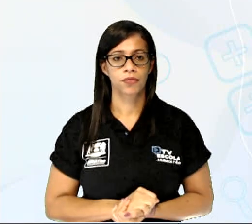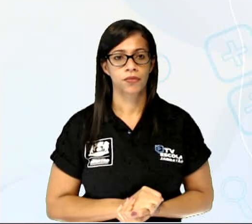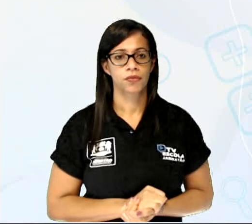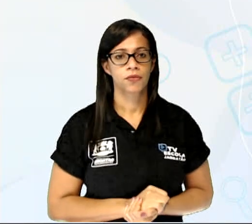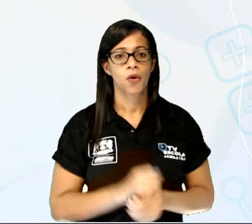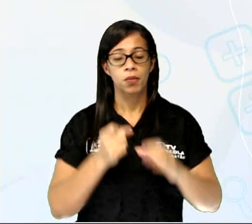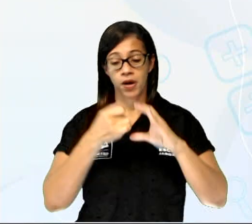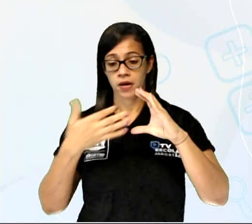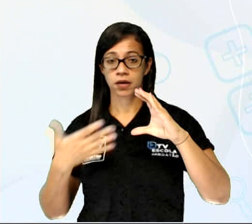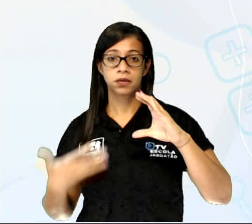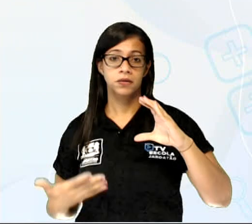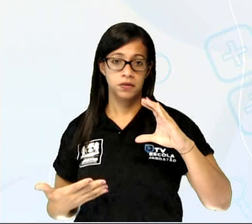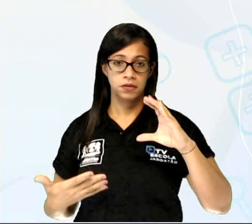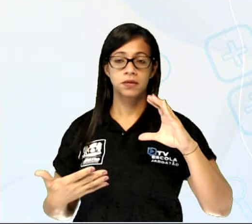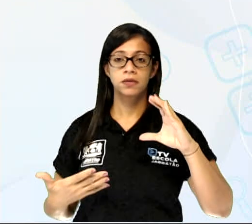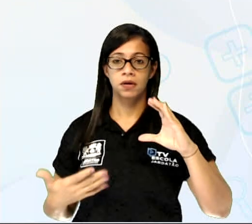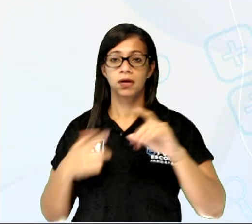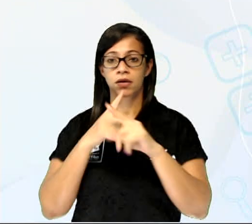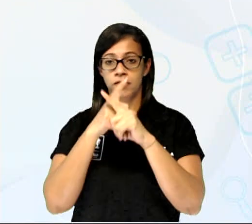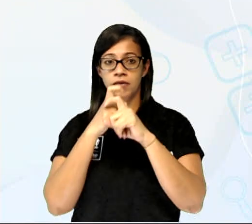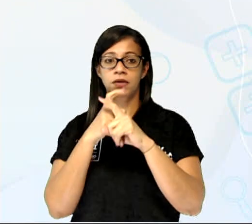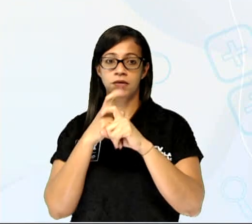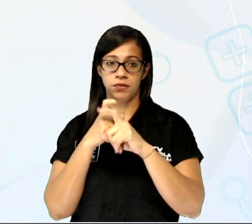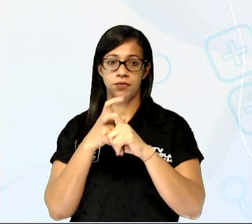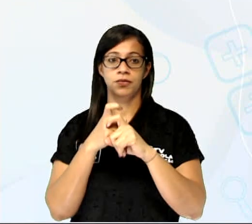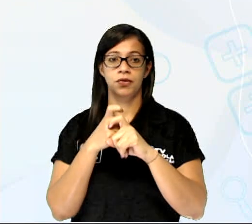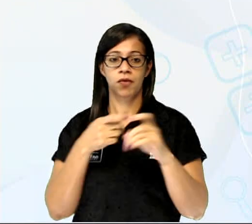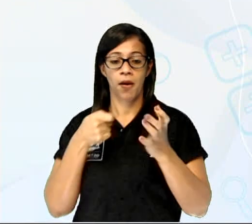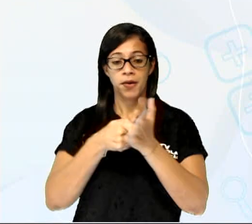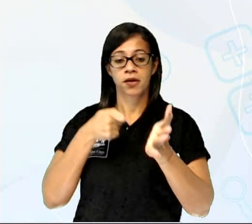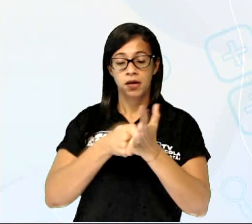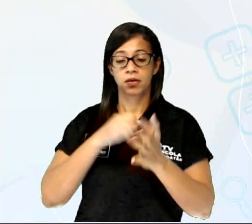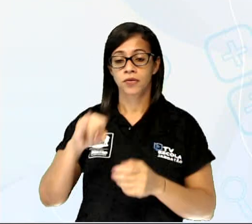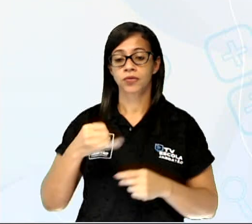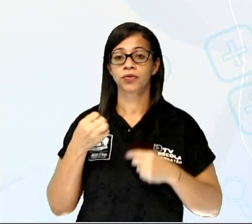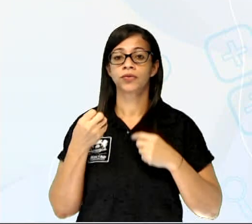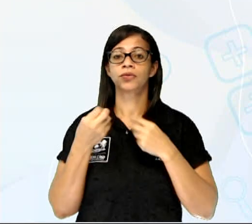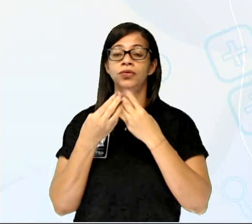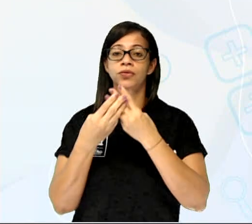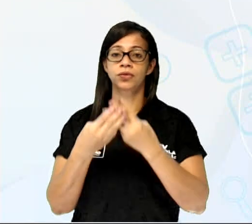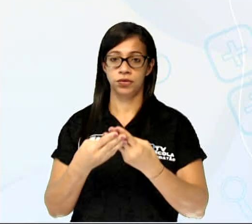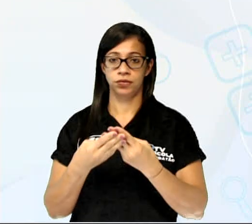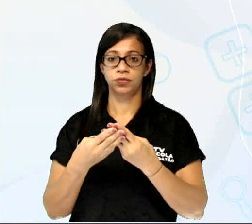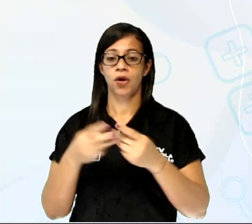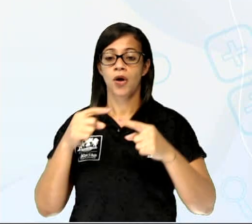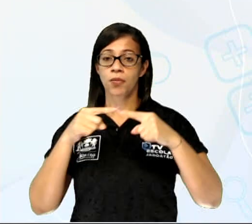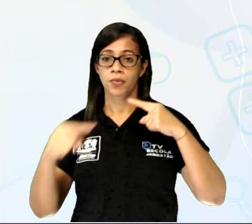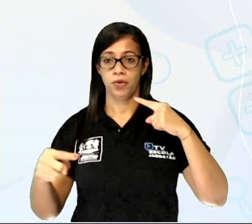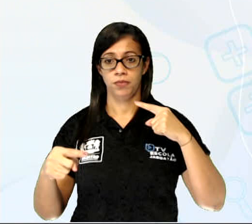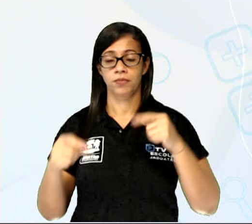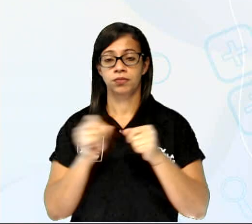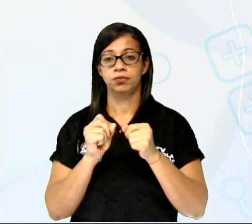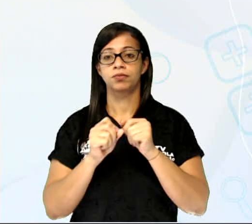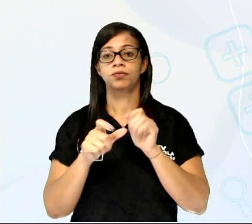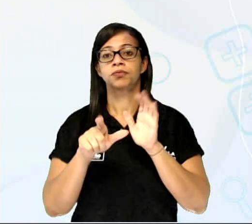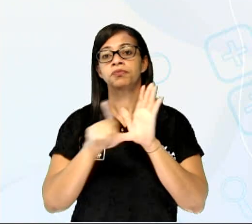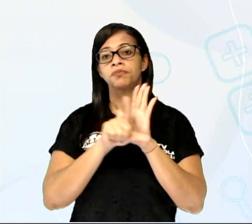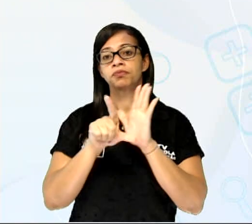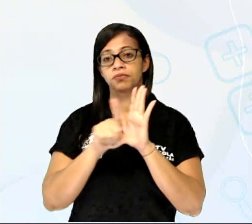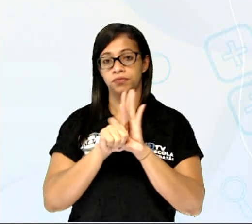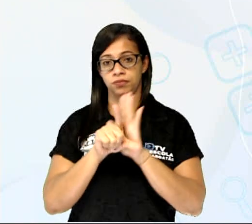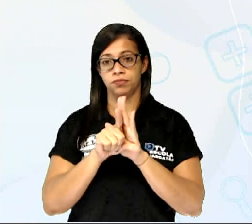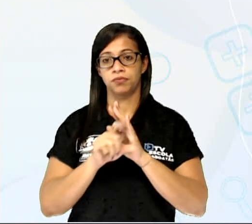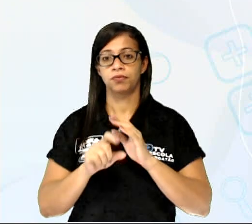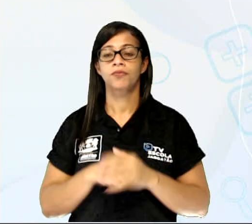judeus, entre outras coisas, aprovando leis que os proibiam de desempenhar determinadas profissões e o